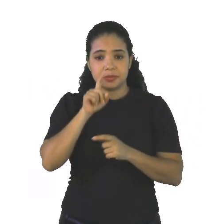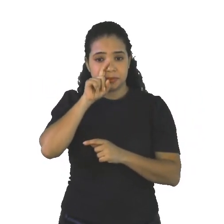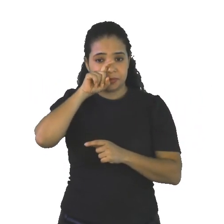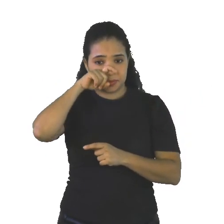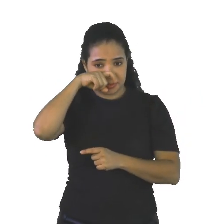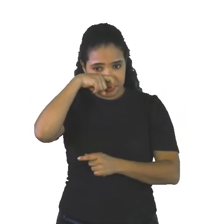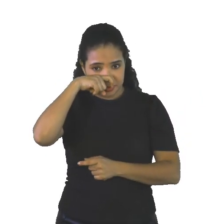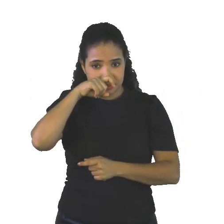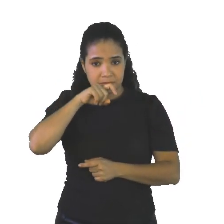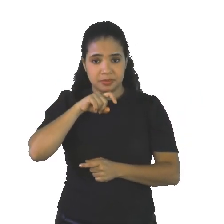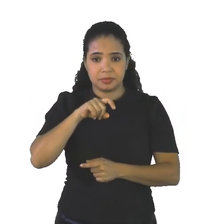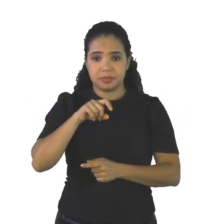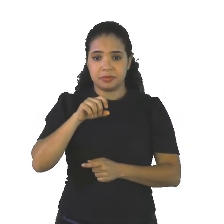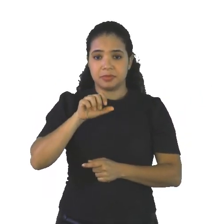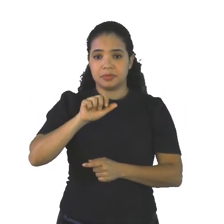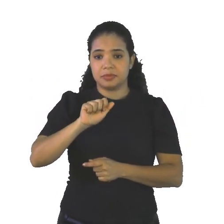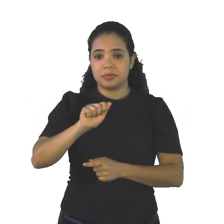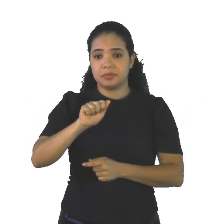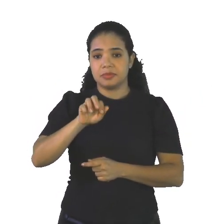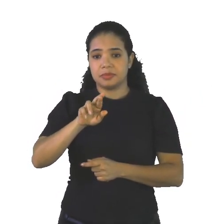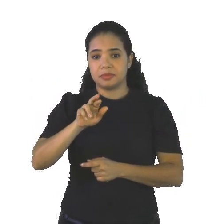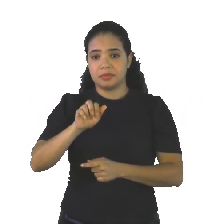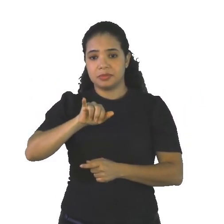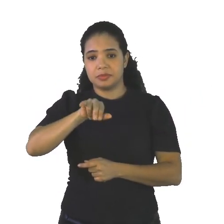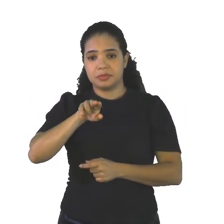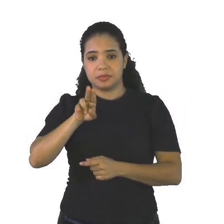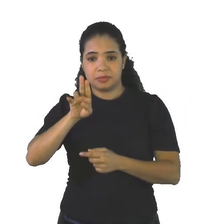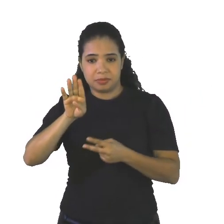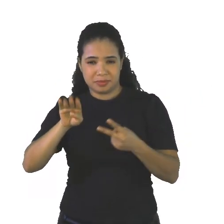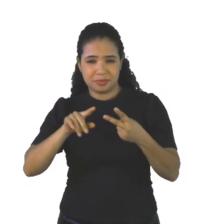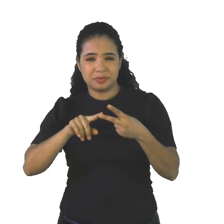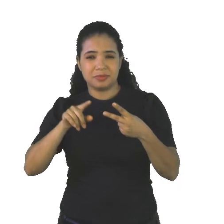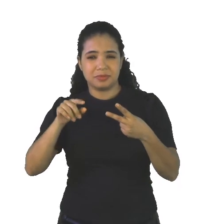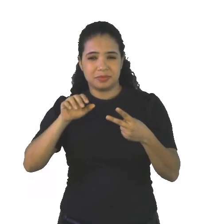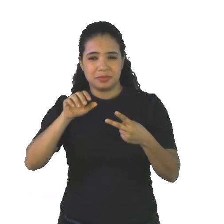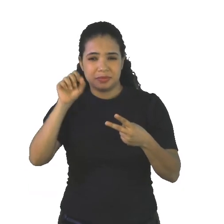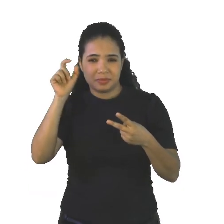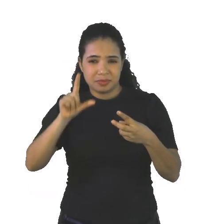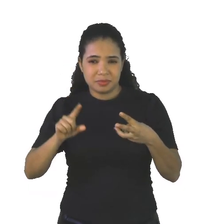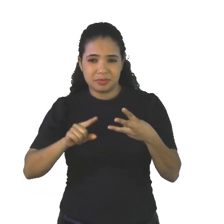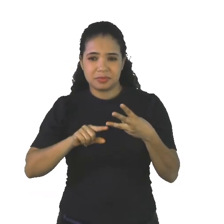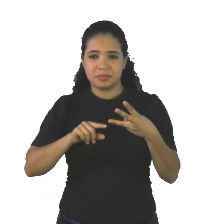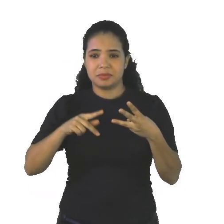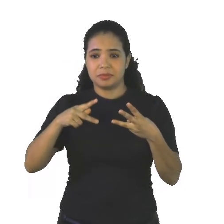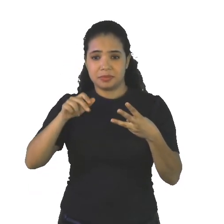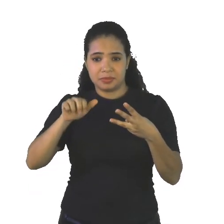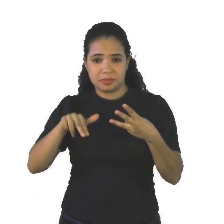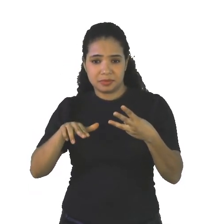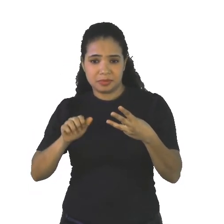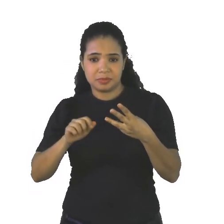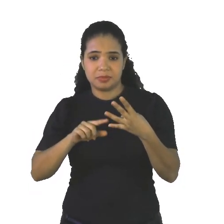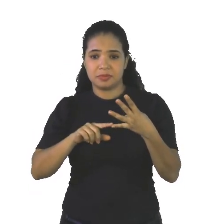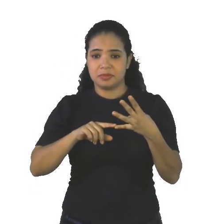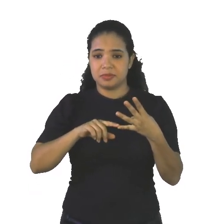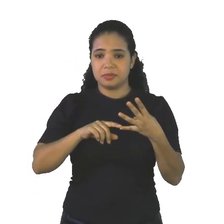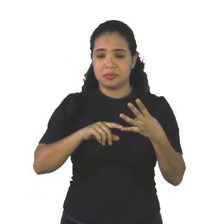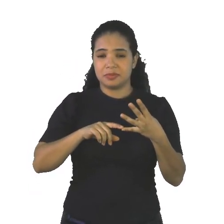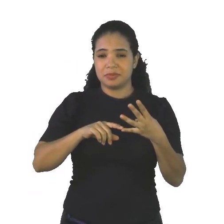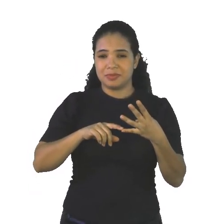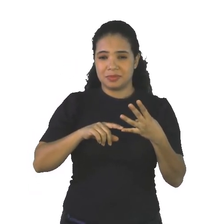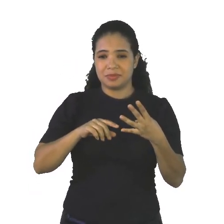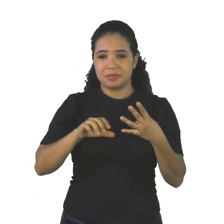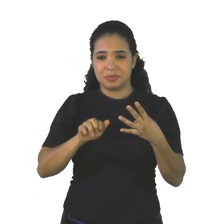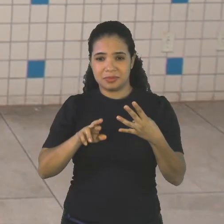Ararajuba, arara azul, o cervo do Pantanal, a ariranha, o gato maracajá, o muriqui